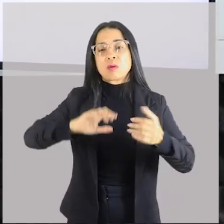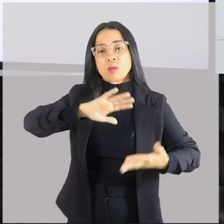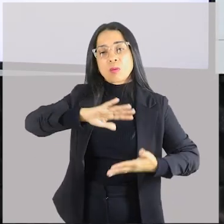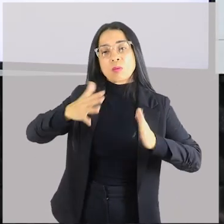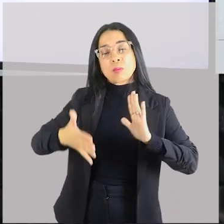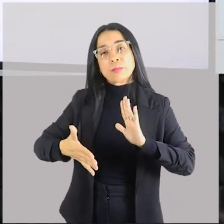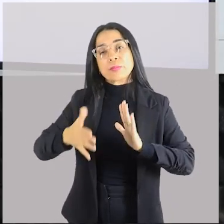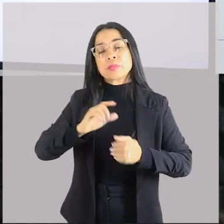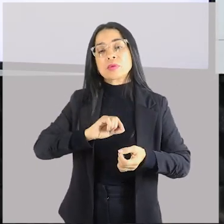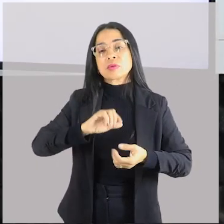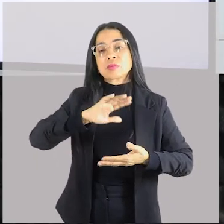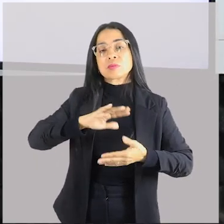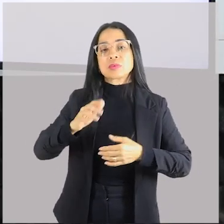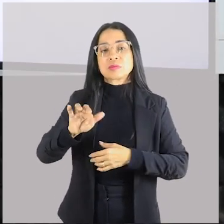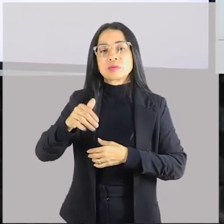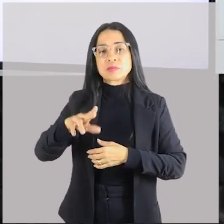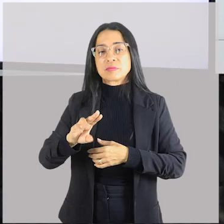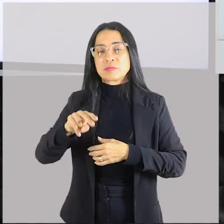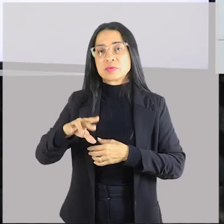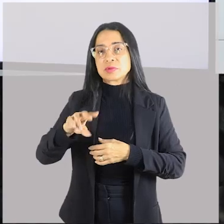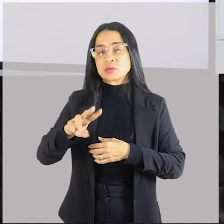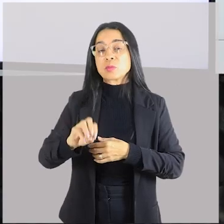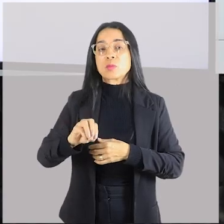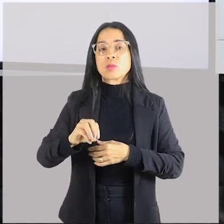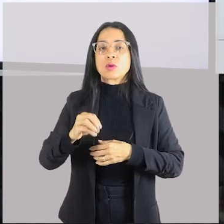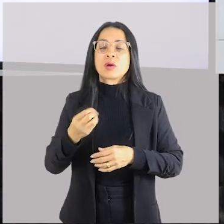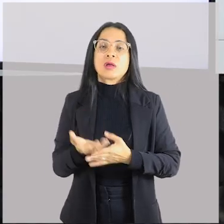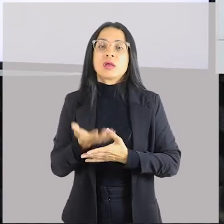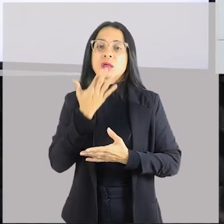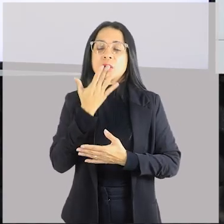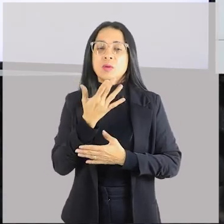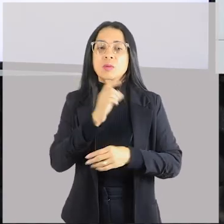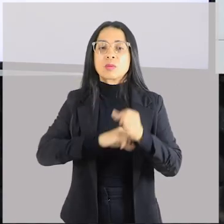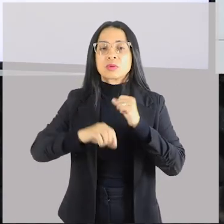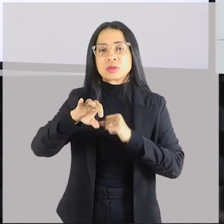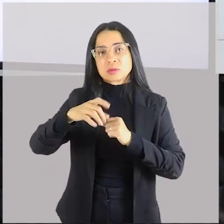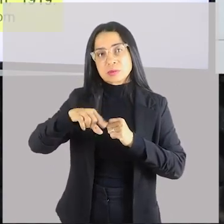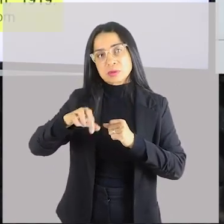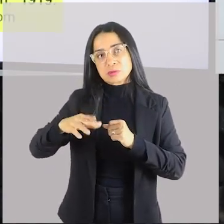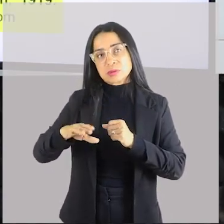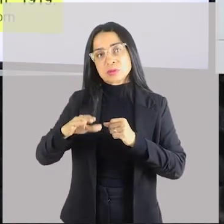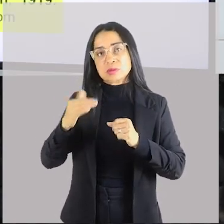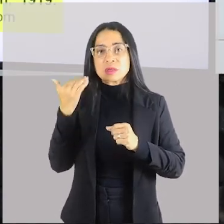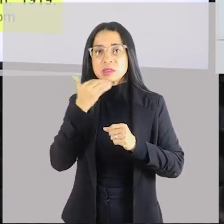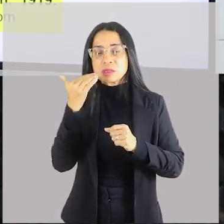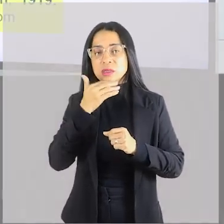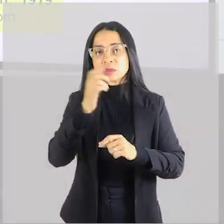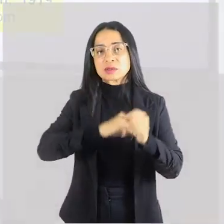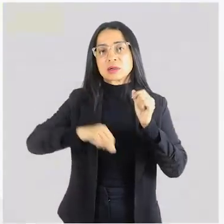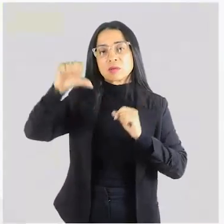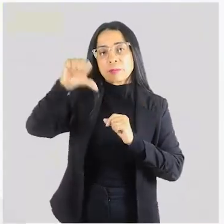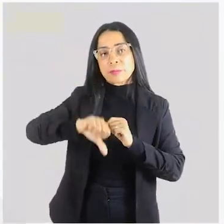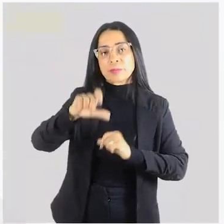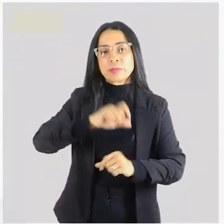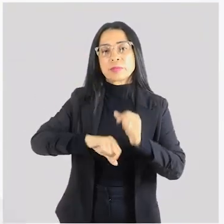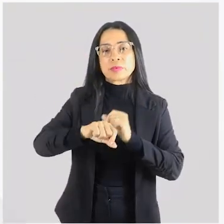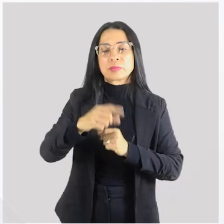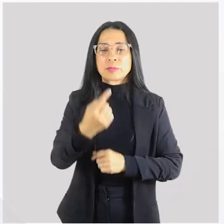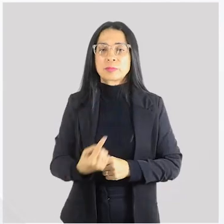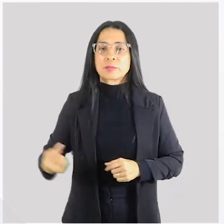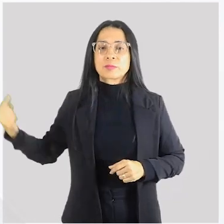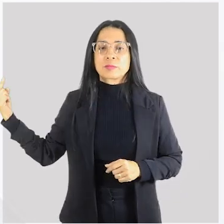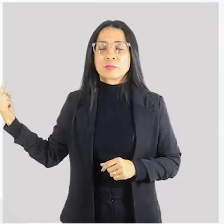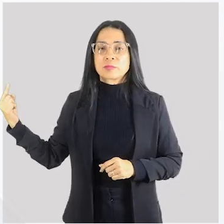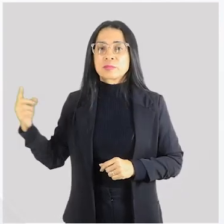formas geométricas favismo cores expressionismo de forma ação e pessimismo Pois é eles T regras para serem feitas no dadaísmo